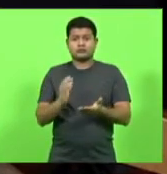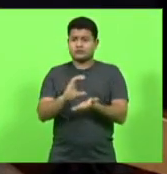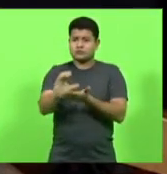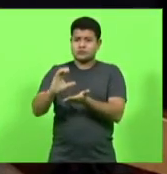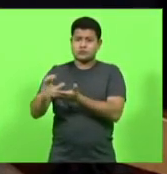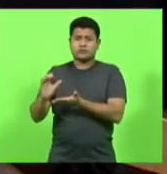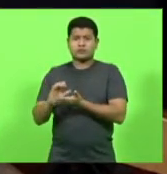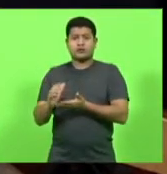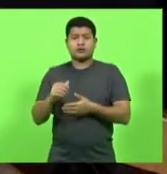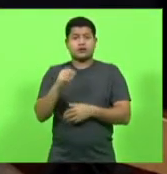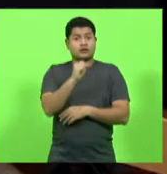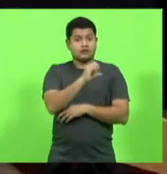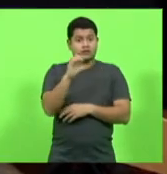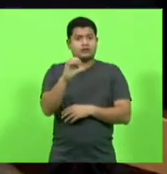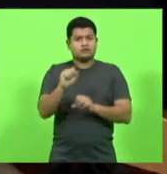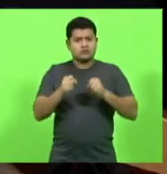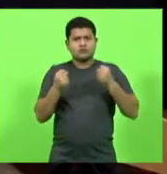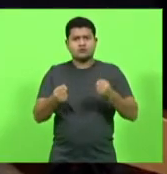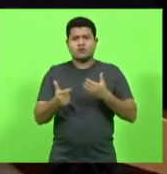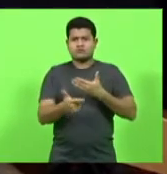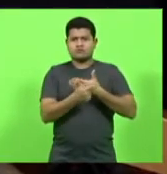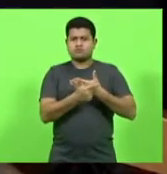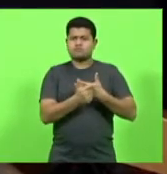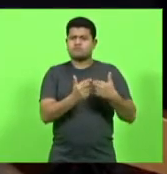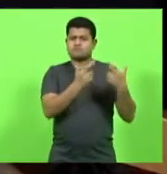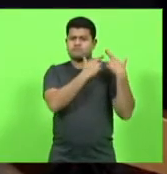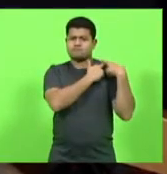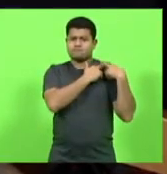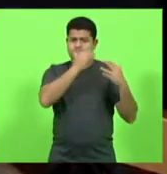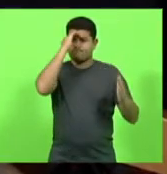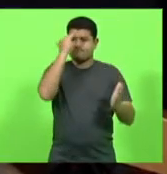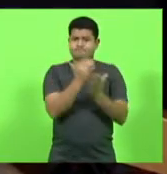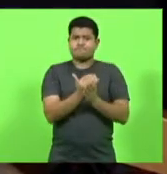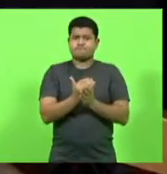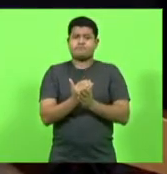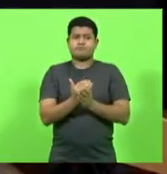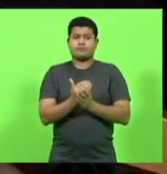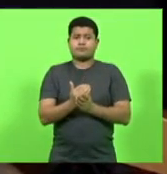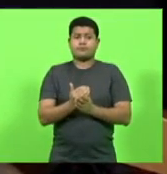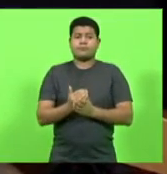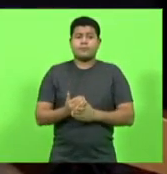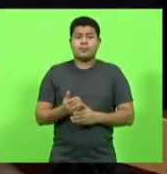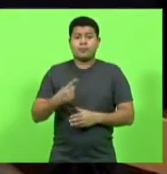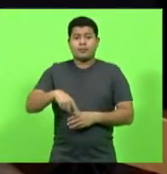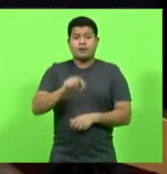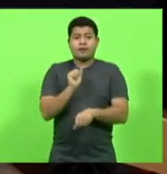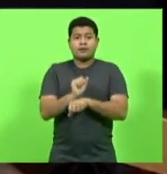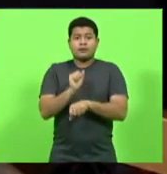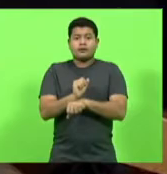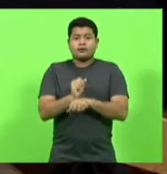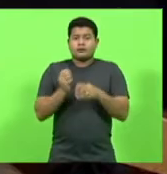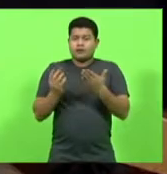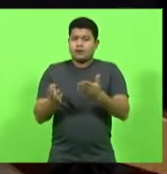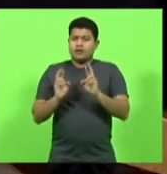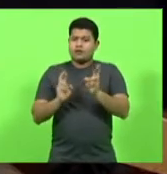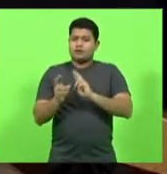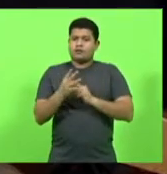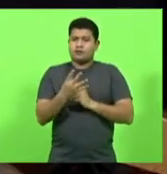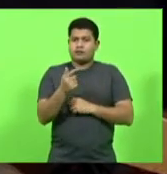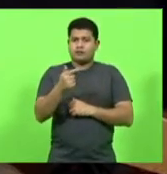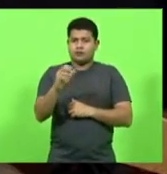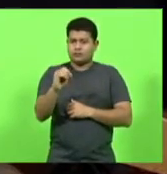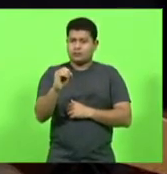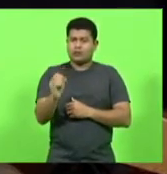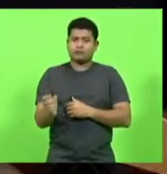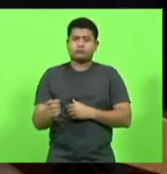Santa Catarina está fazendo o seu papel e, com esse gesto, esperamos que a rodovia 470, ela reinicie